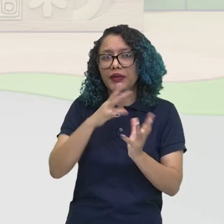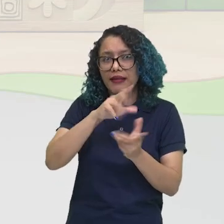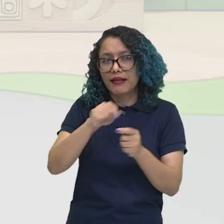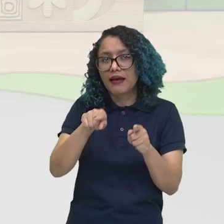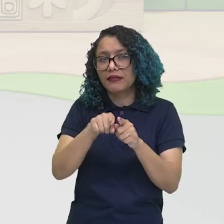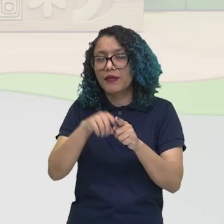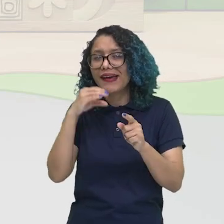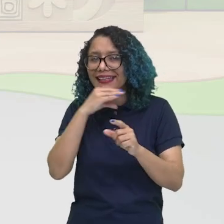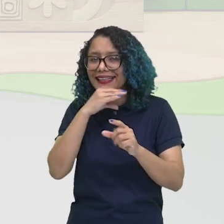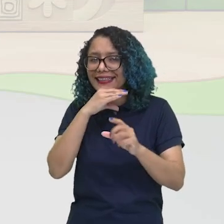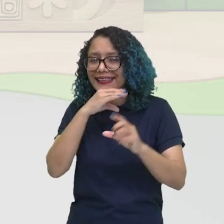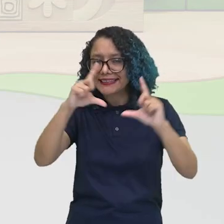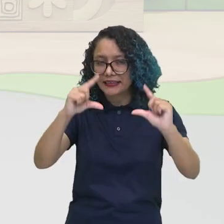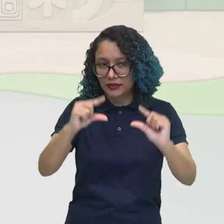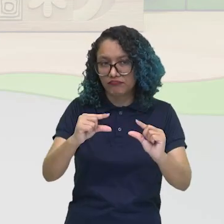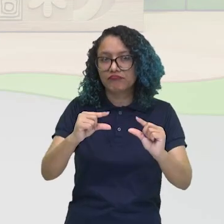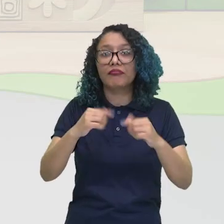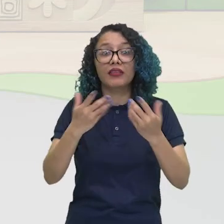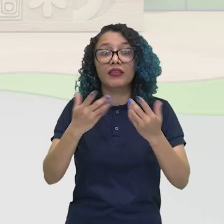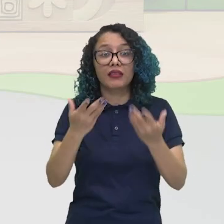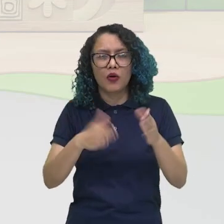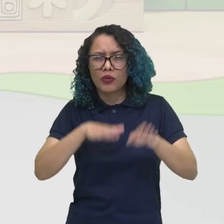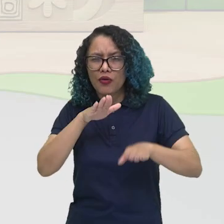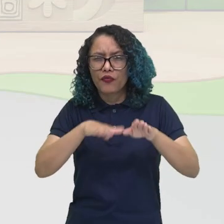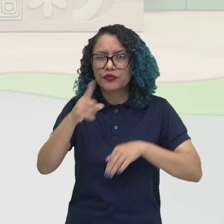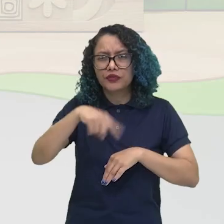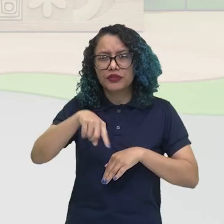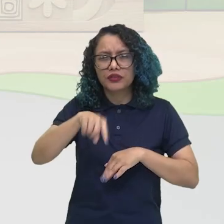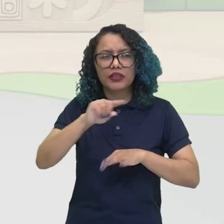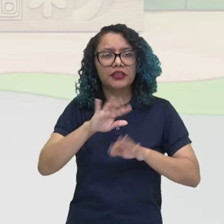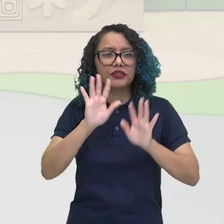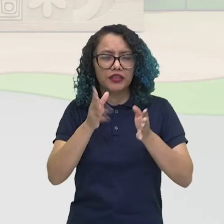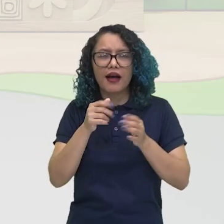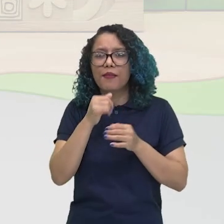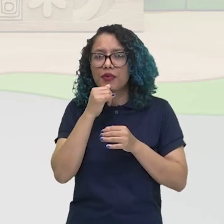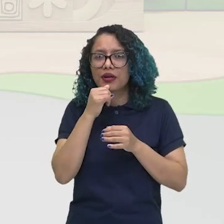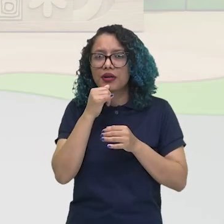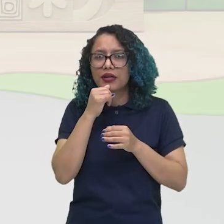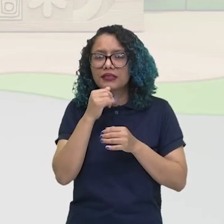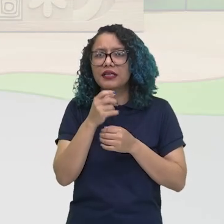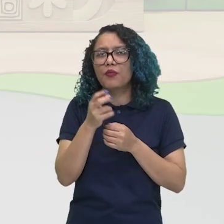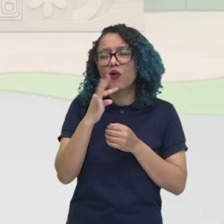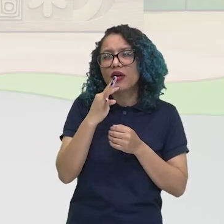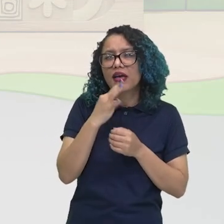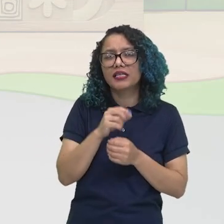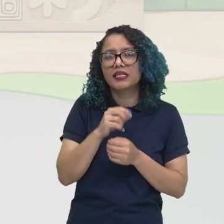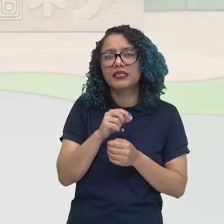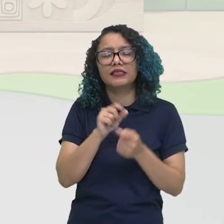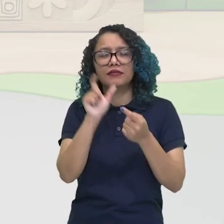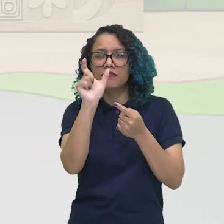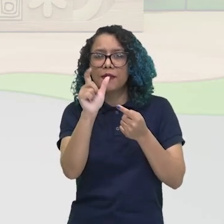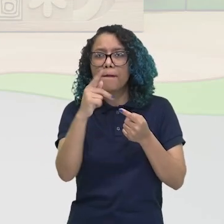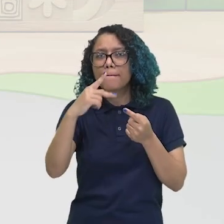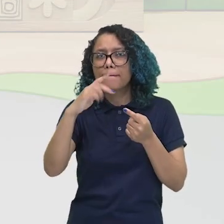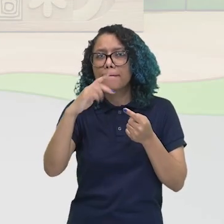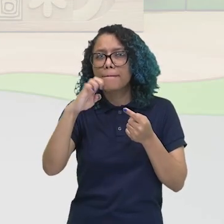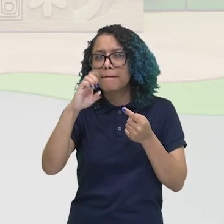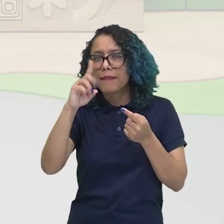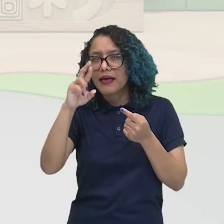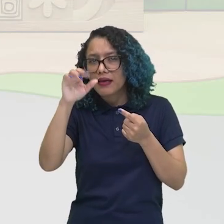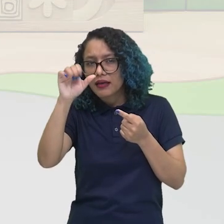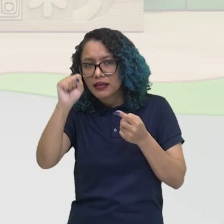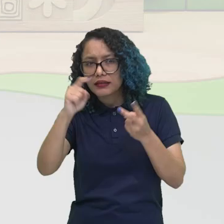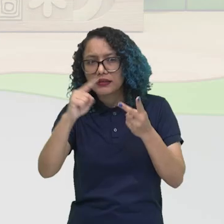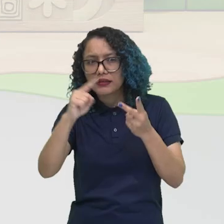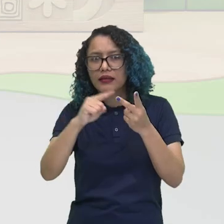Então, provavelmente, você, né, já deve ter visto os nomes pedras, rochas